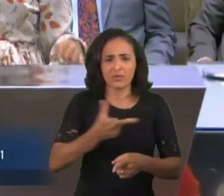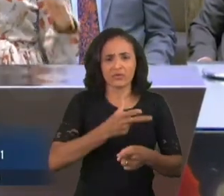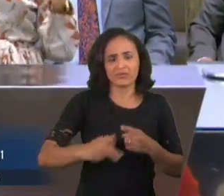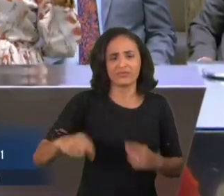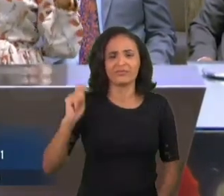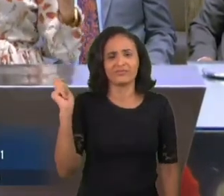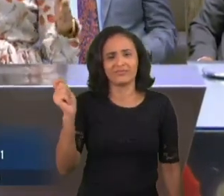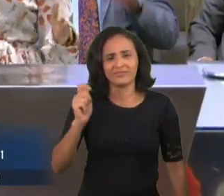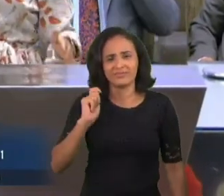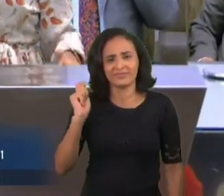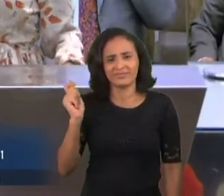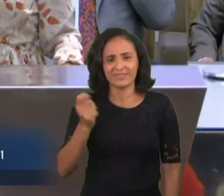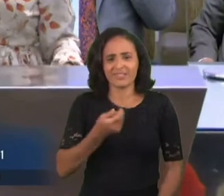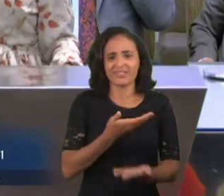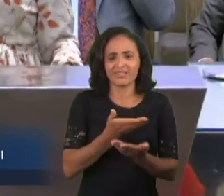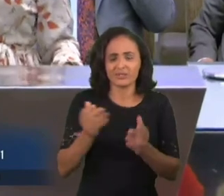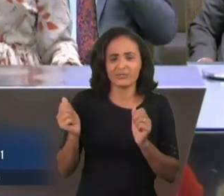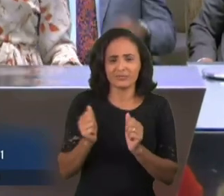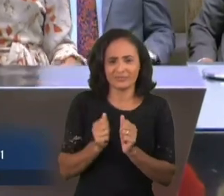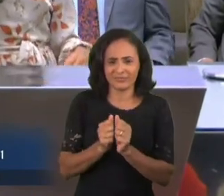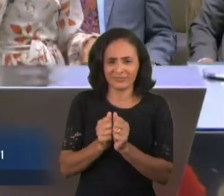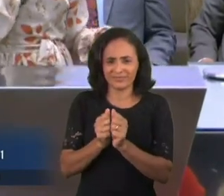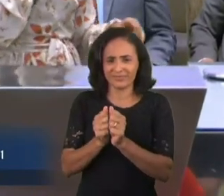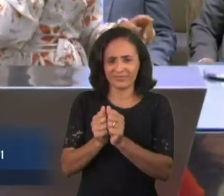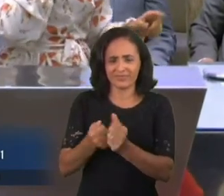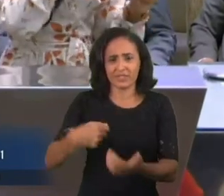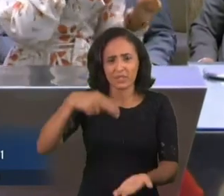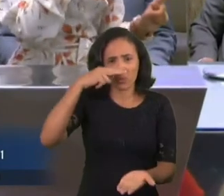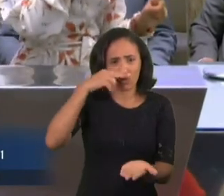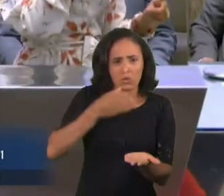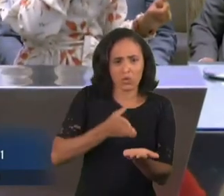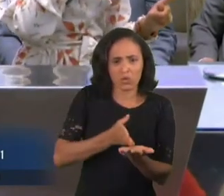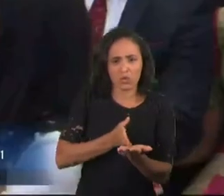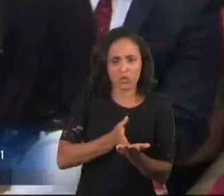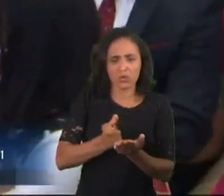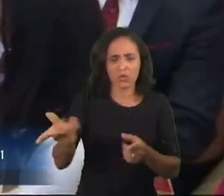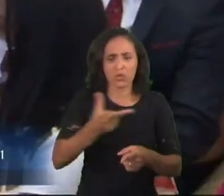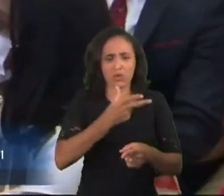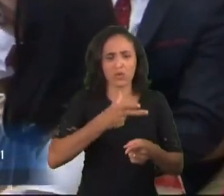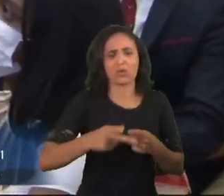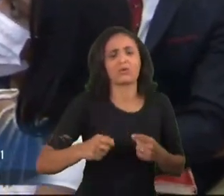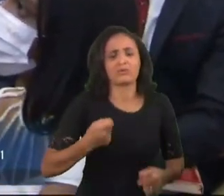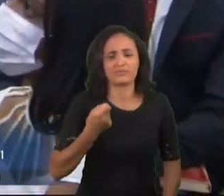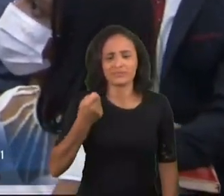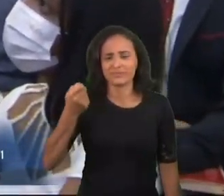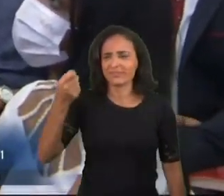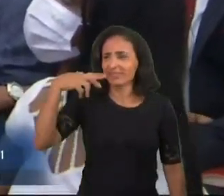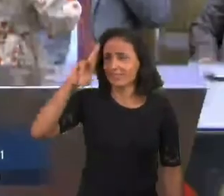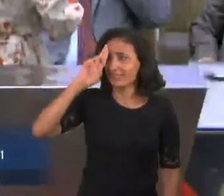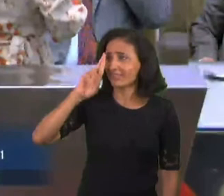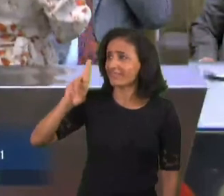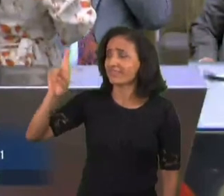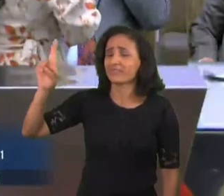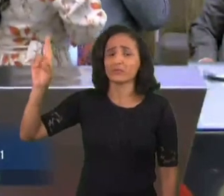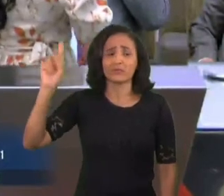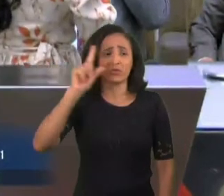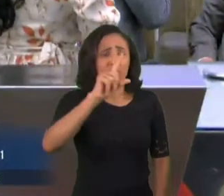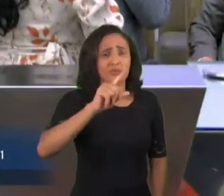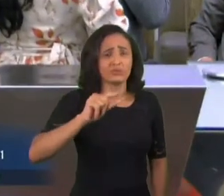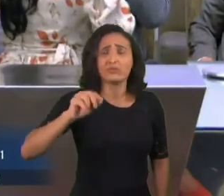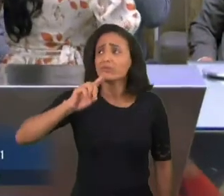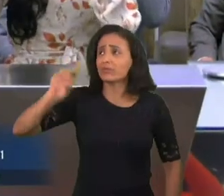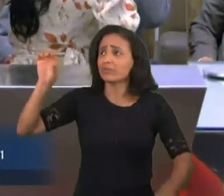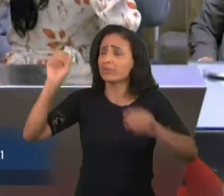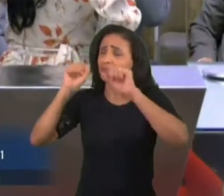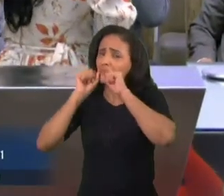vencendo, vencendo, vencendo. Somos escolhidos de Deus para ser